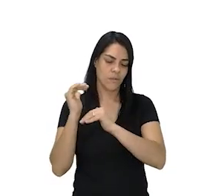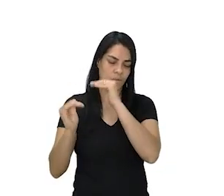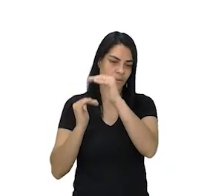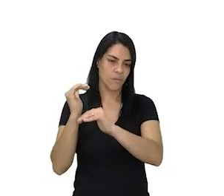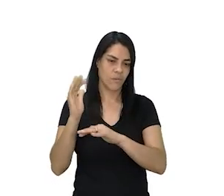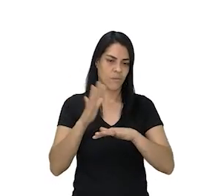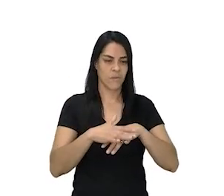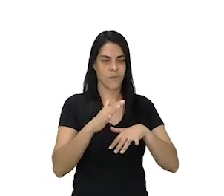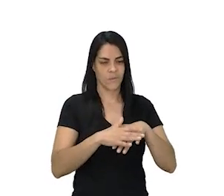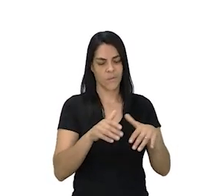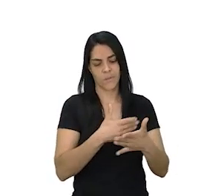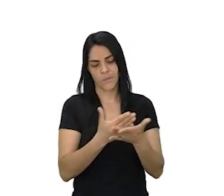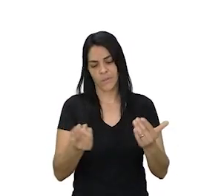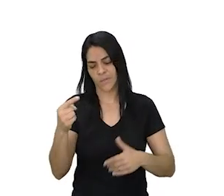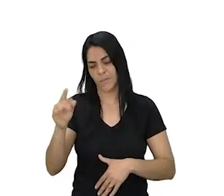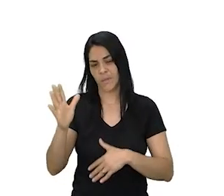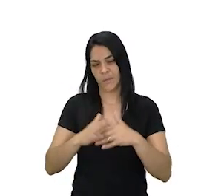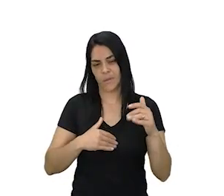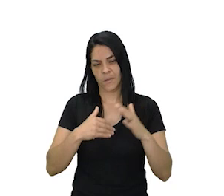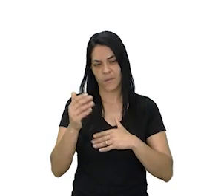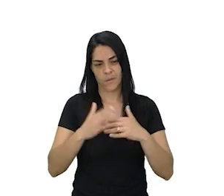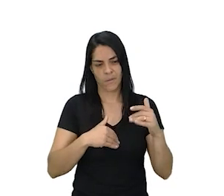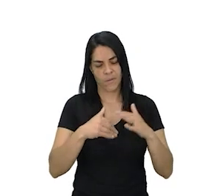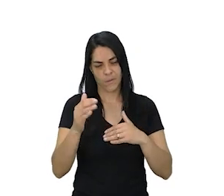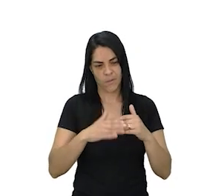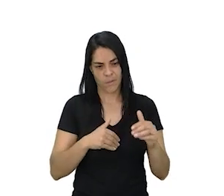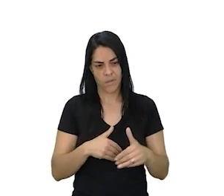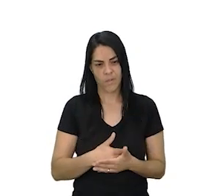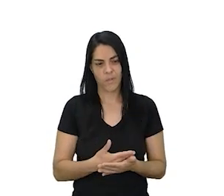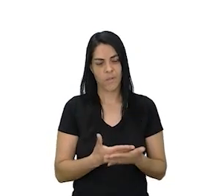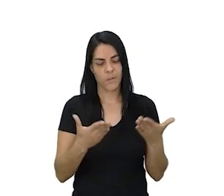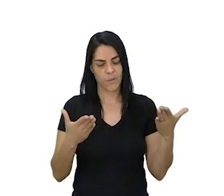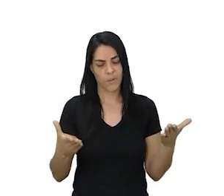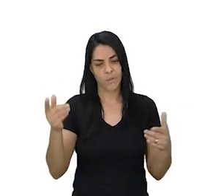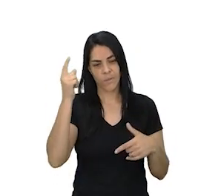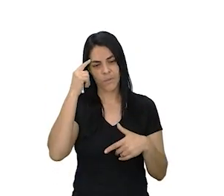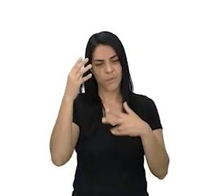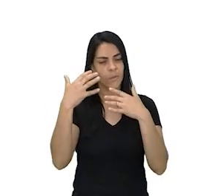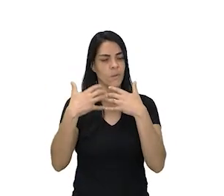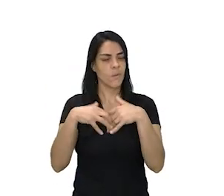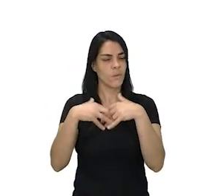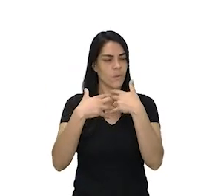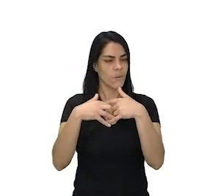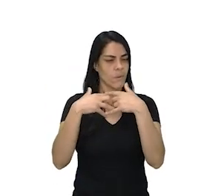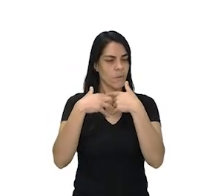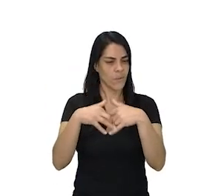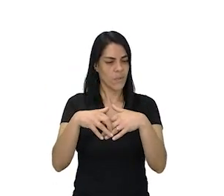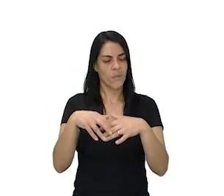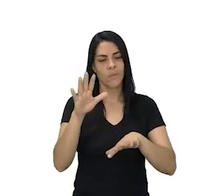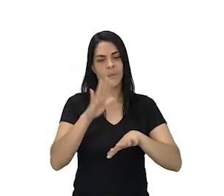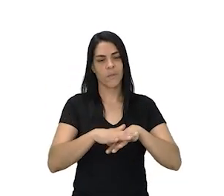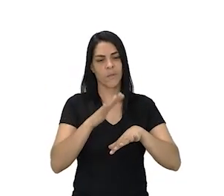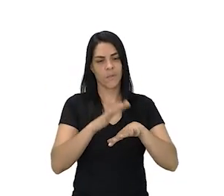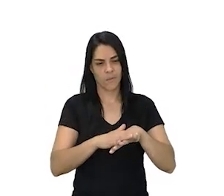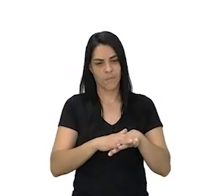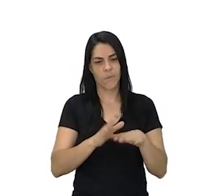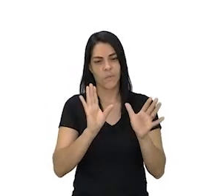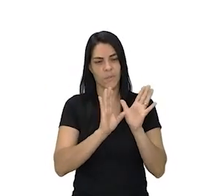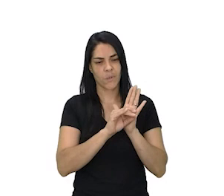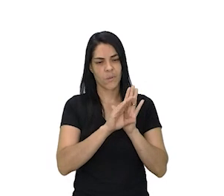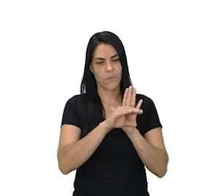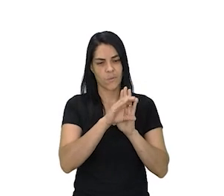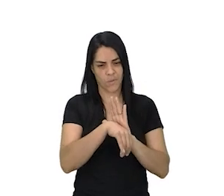da prática, né? Isso inclui raciocinar matematicamente, utilizar os conceitos, procedimentos,